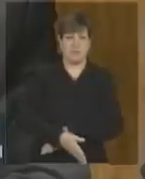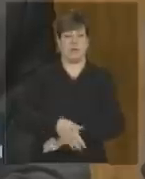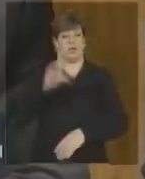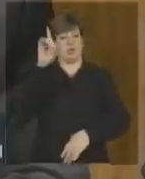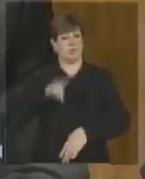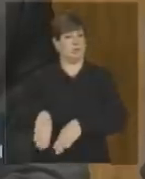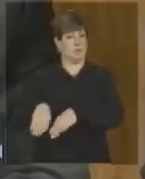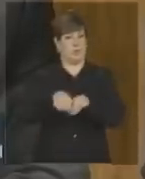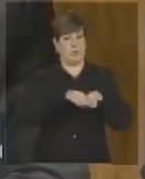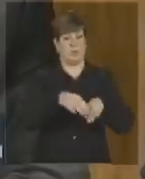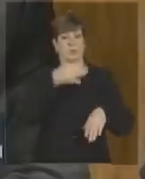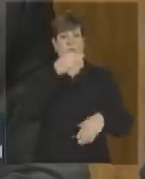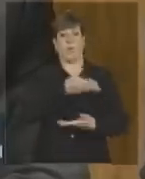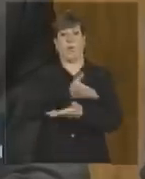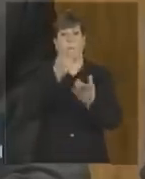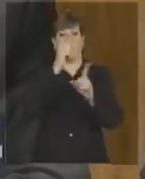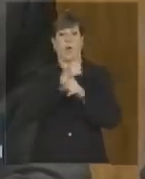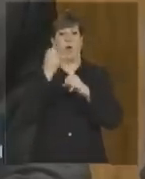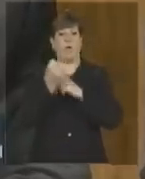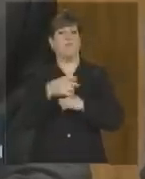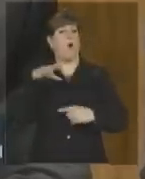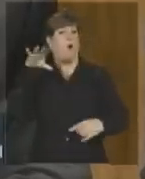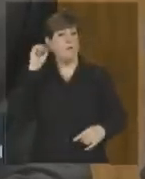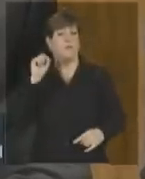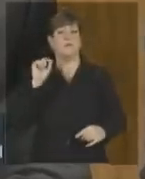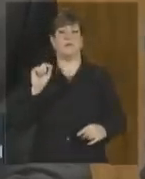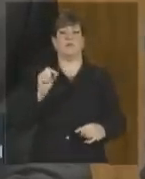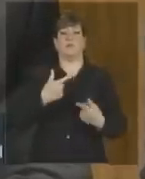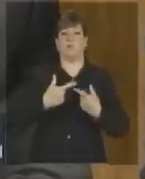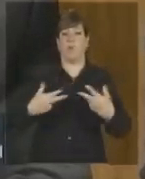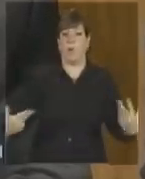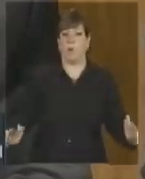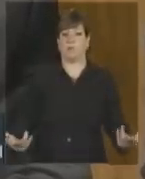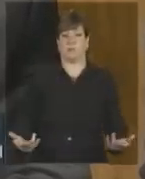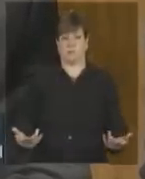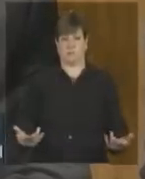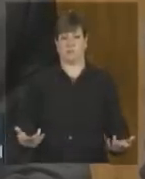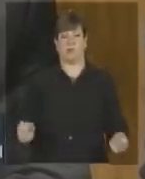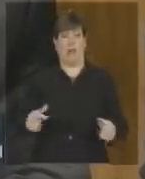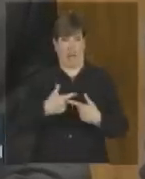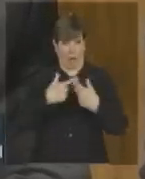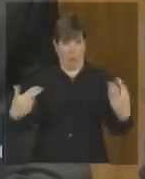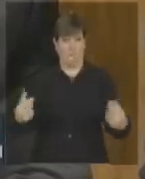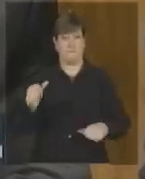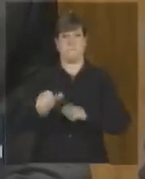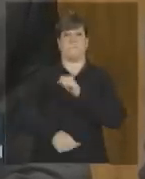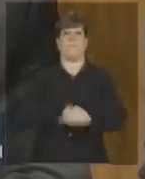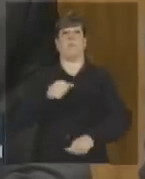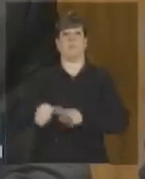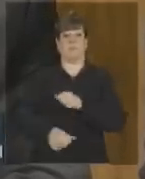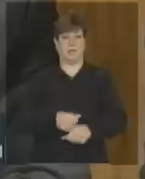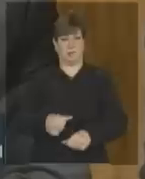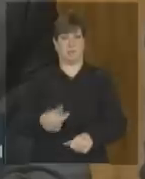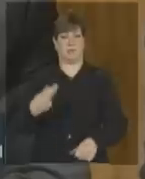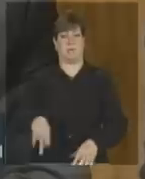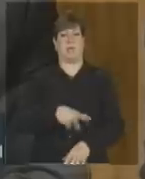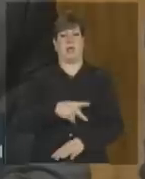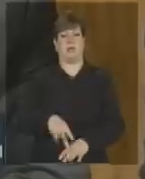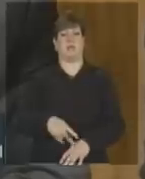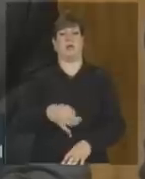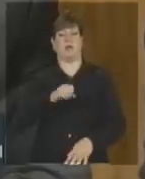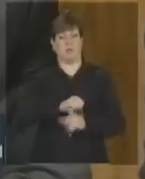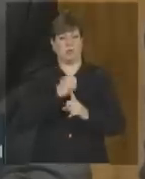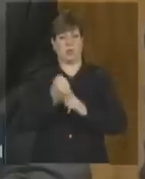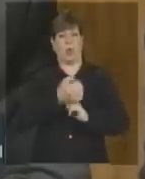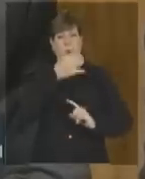sociedade, é a sociedade ouvindo. As coisas estão mudando nesse país, estão mudando para melhor. E, então, é